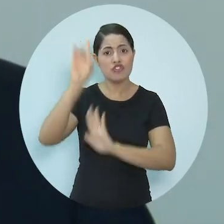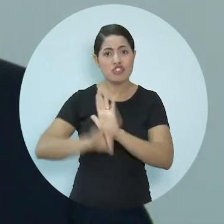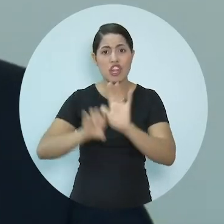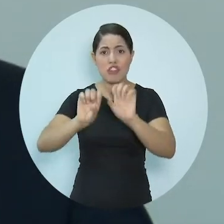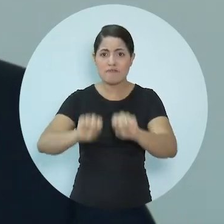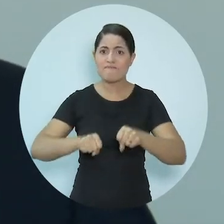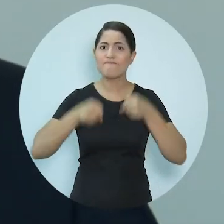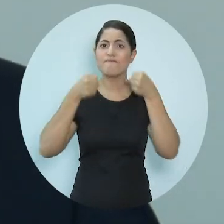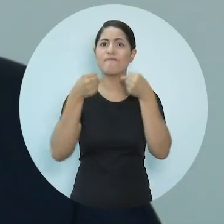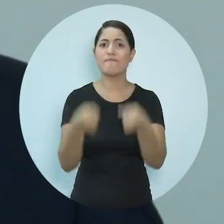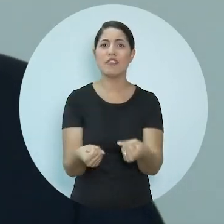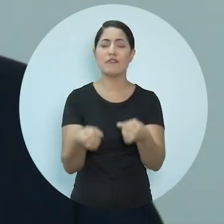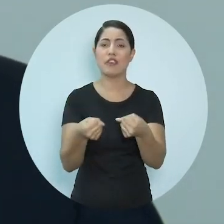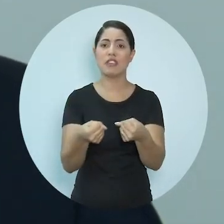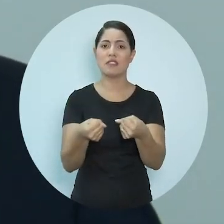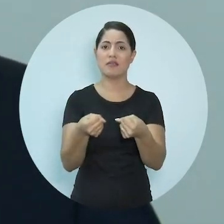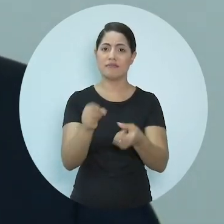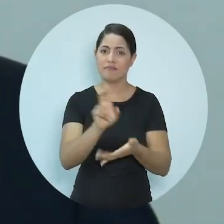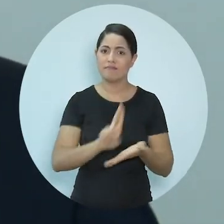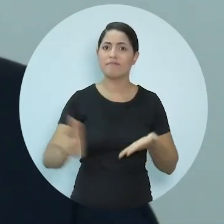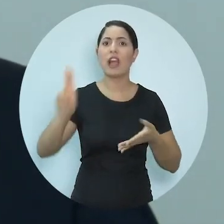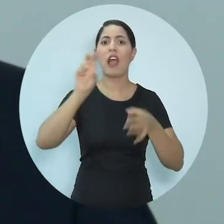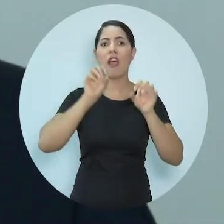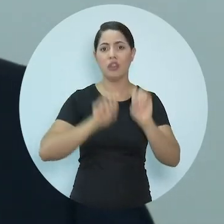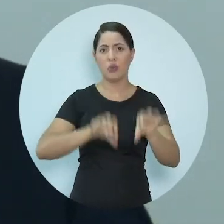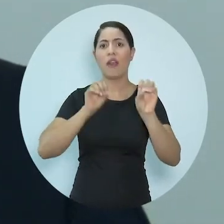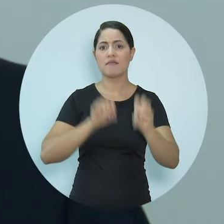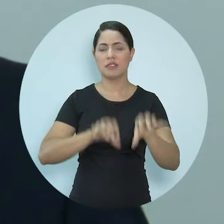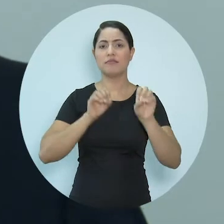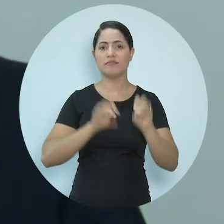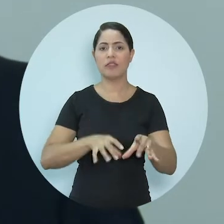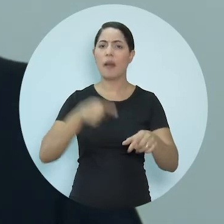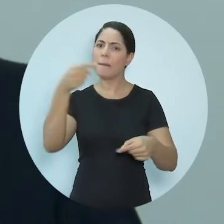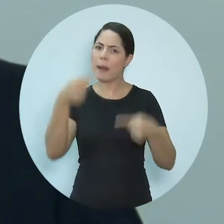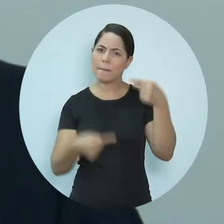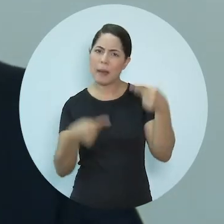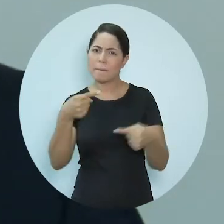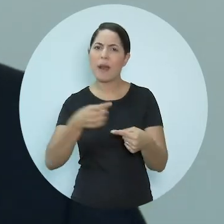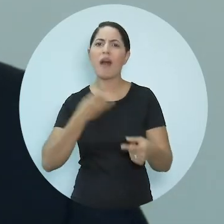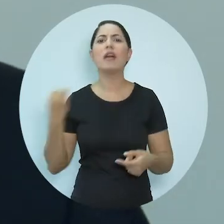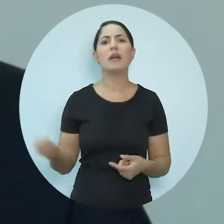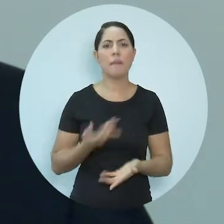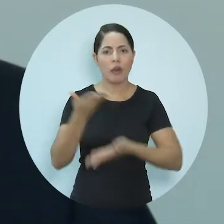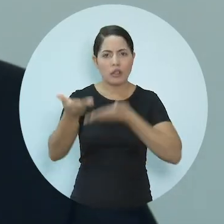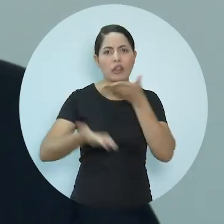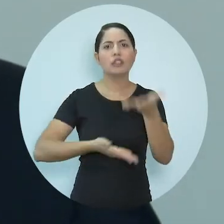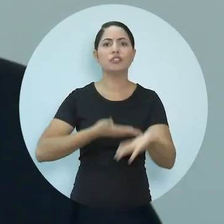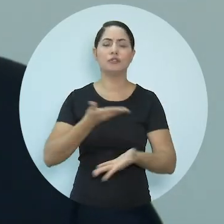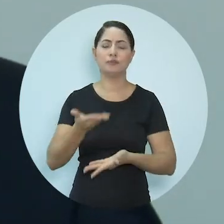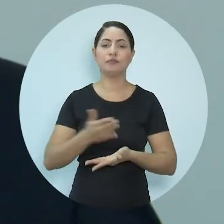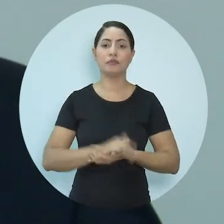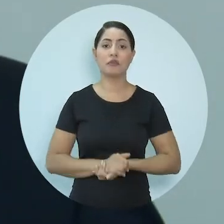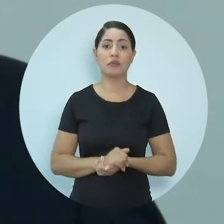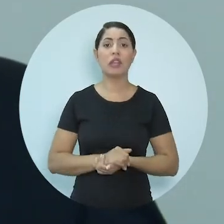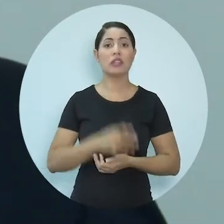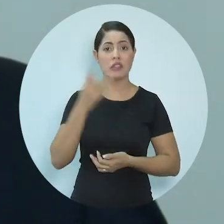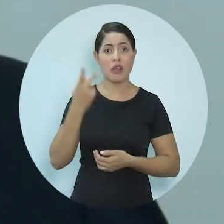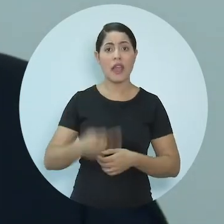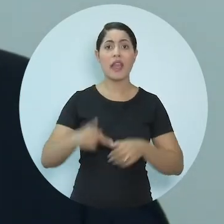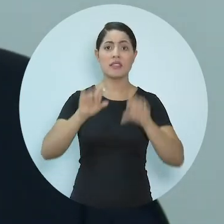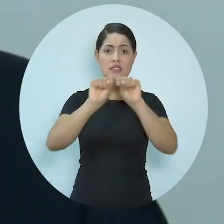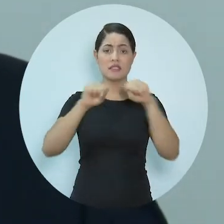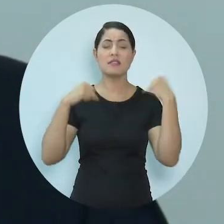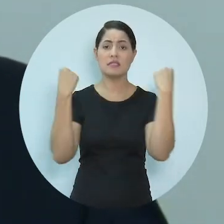garantir o direito à educação, vem buscando estabelecer esse diálogo com todas as universidades e também vai buscar estabelecer esse diálogo com o governo federal. Então,